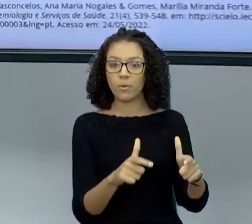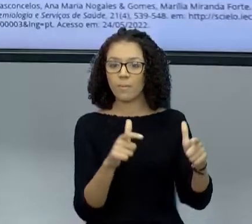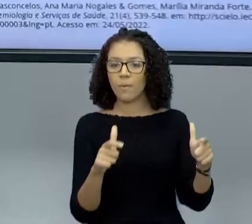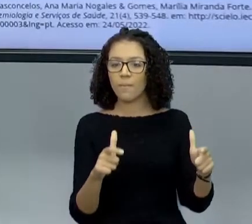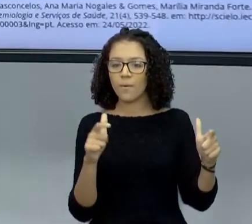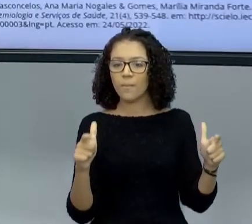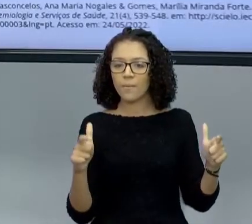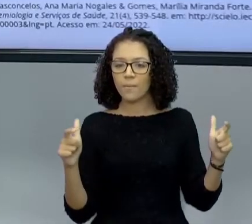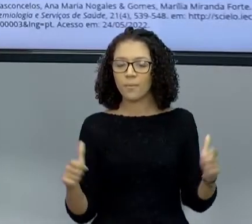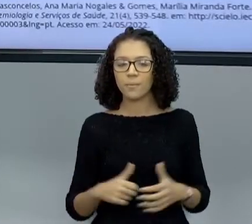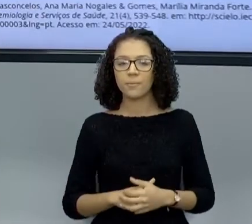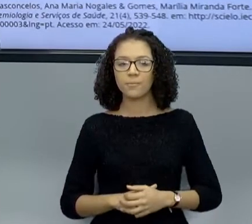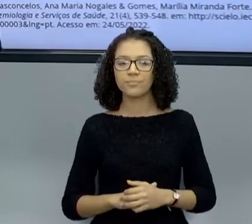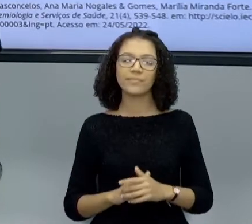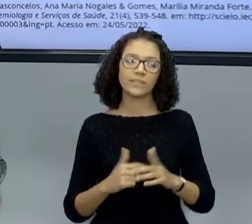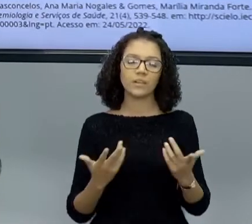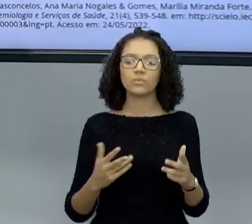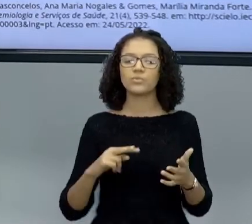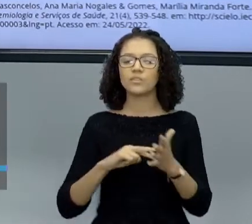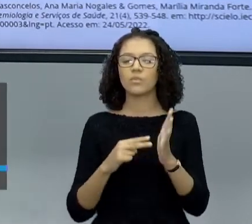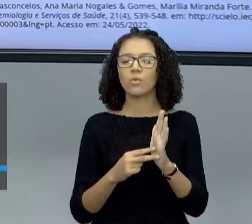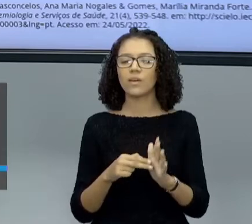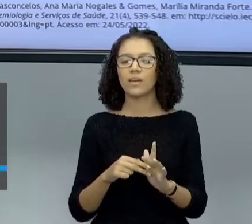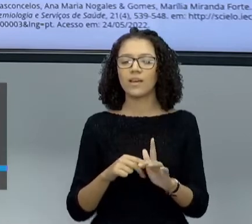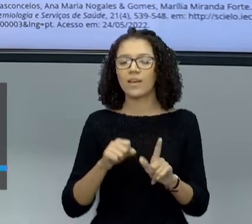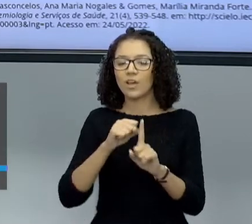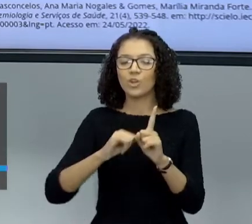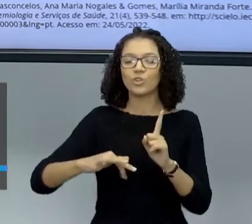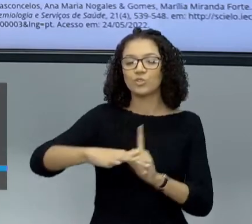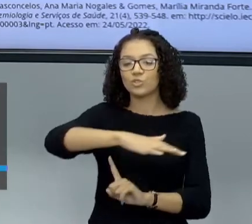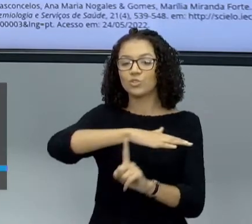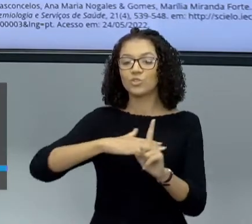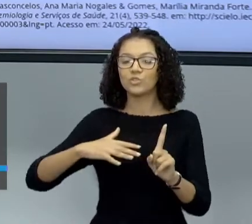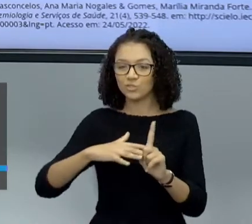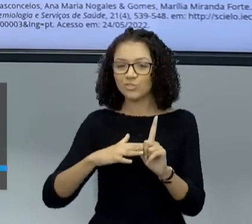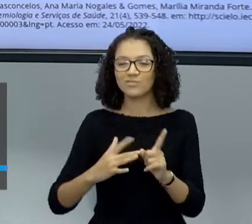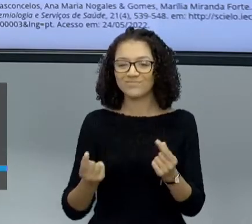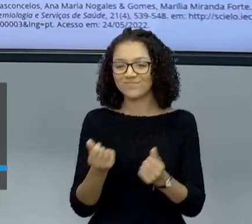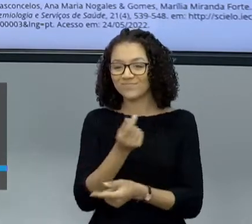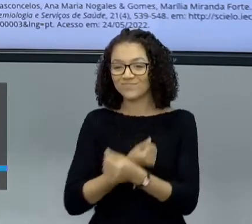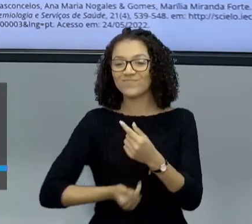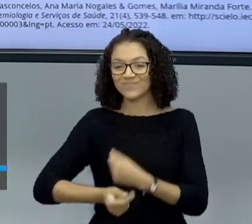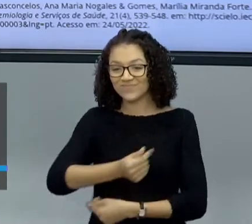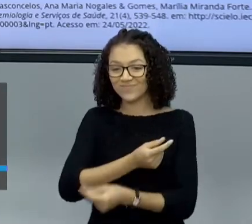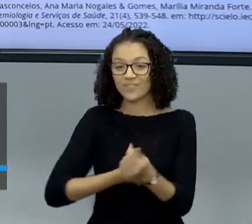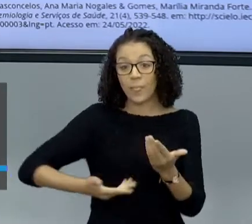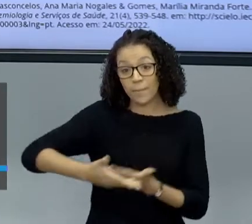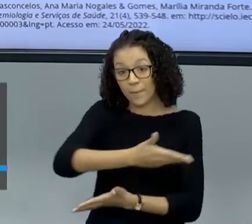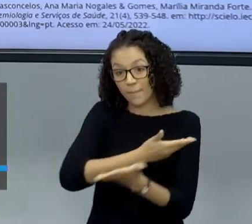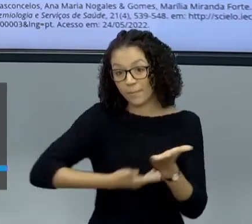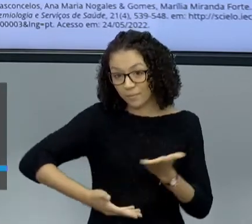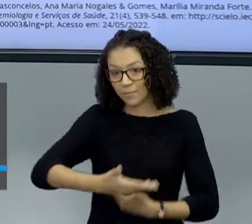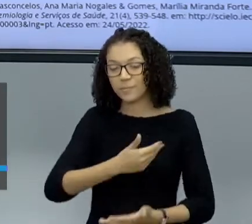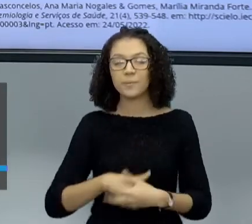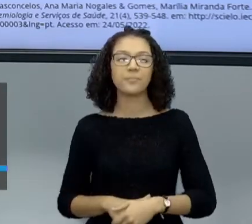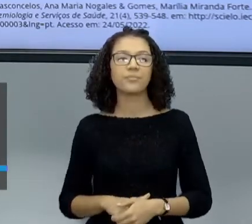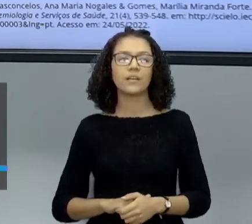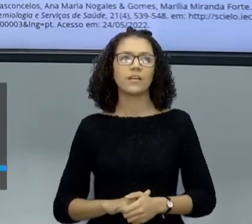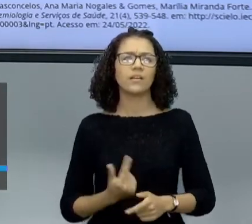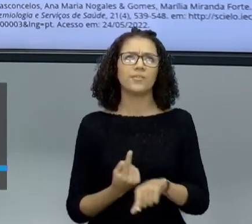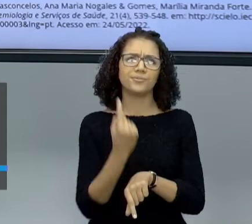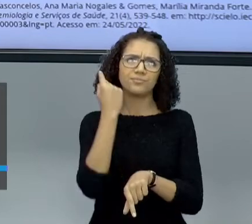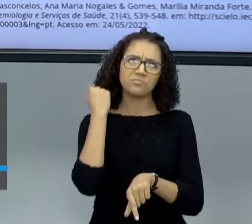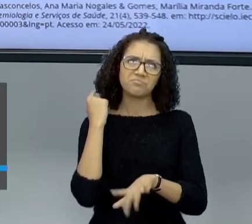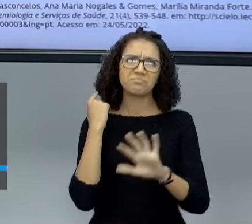muito a ver com a questão aí socioeconômica, né? Essa transição demográfica também é uma teoria, né? Ela foi lançada lá